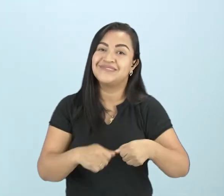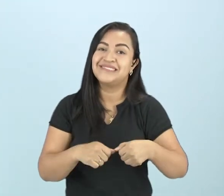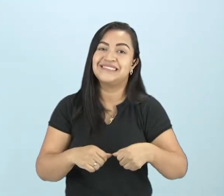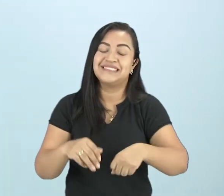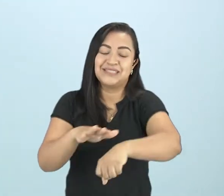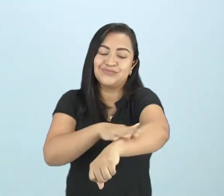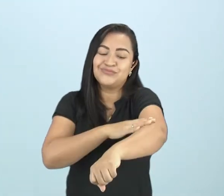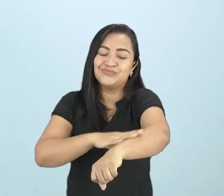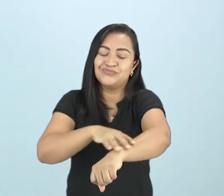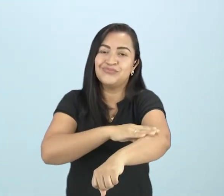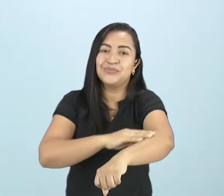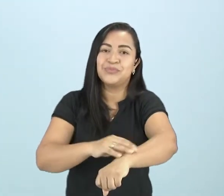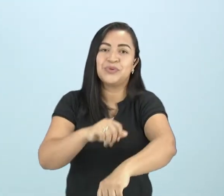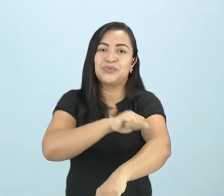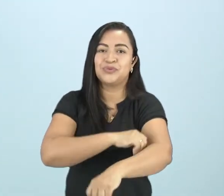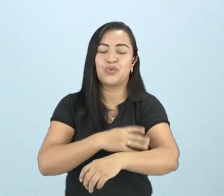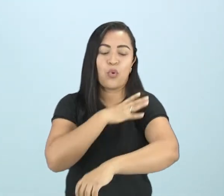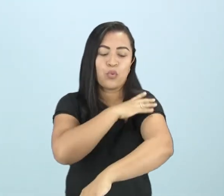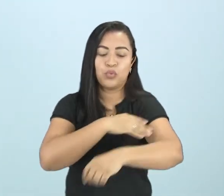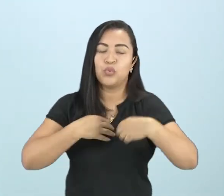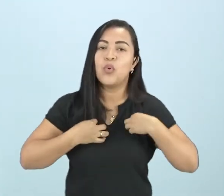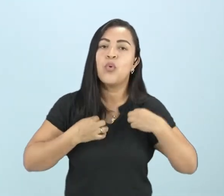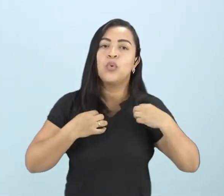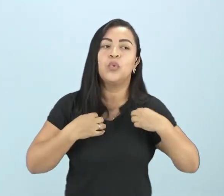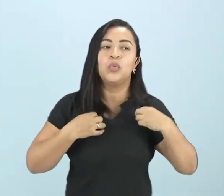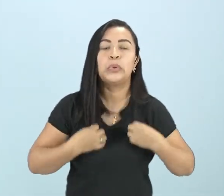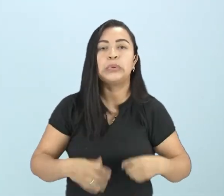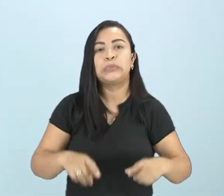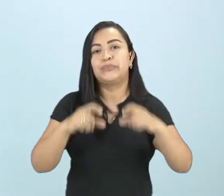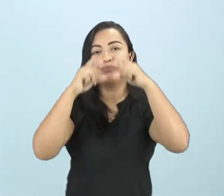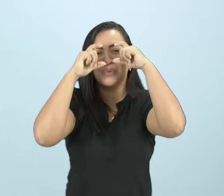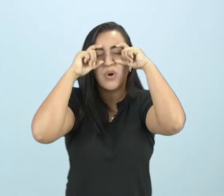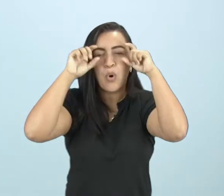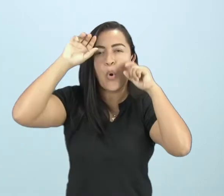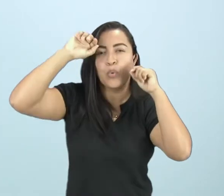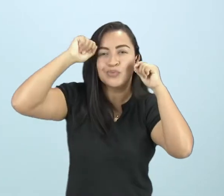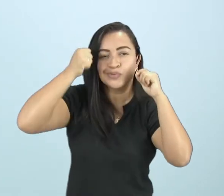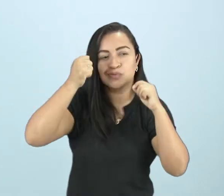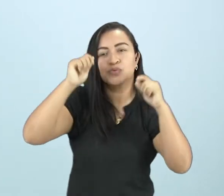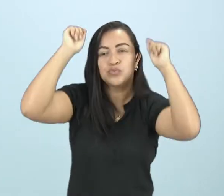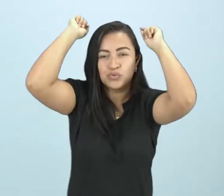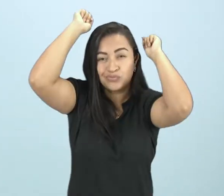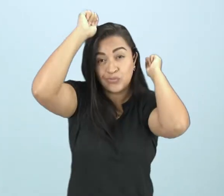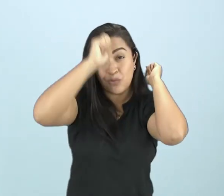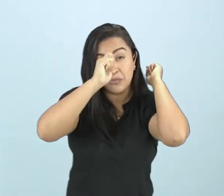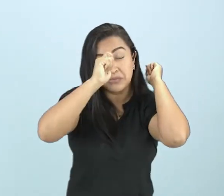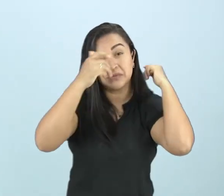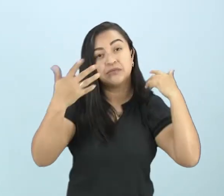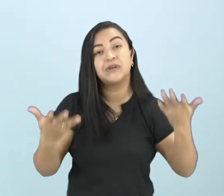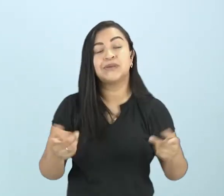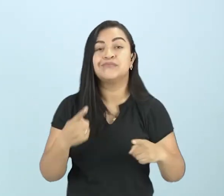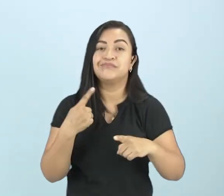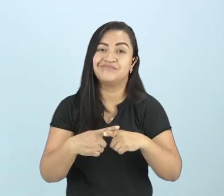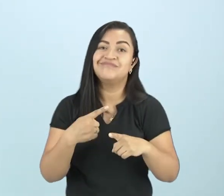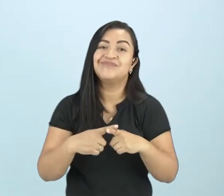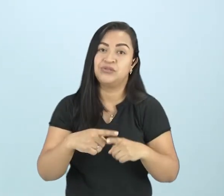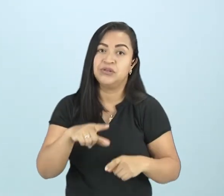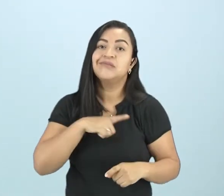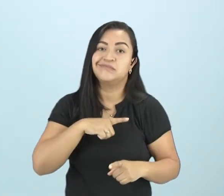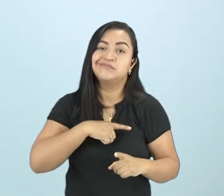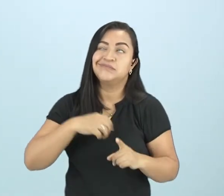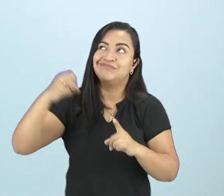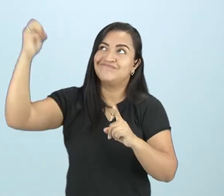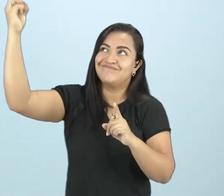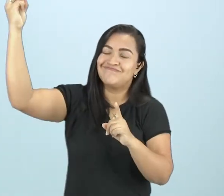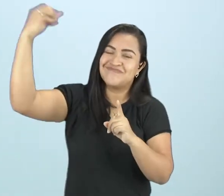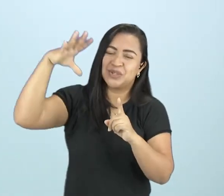máxima, protetor solar, roupa, óculos escuros, boné, e ela não vai poder ficar muito tempo porque ela tem essa hipersensibilidade por conta